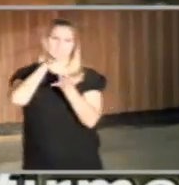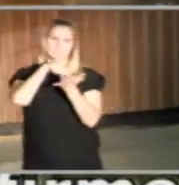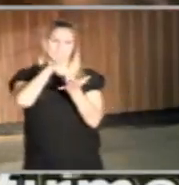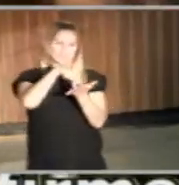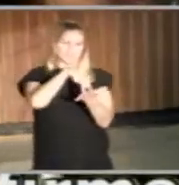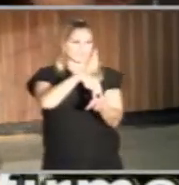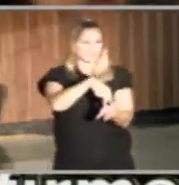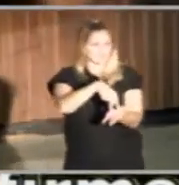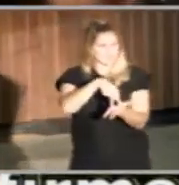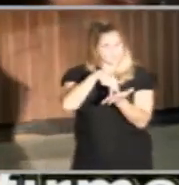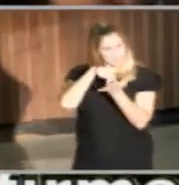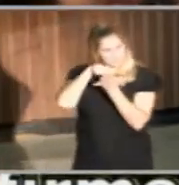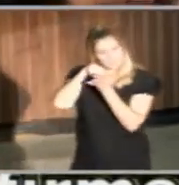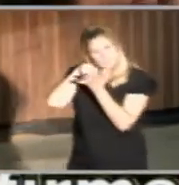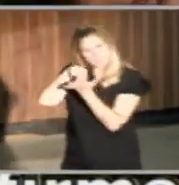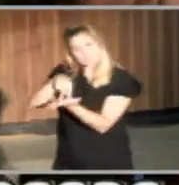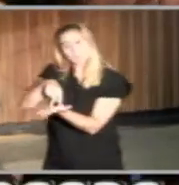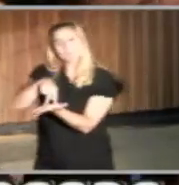Firme,